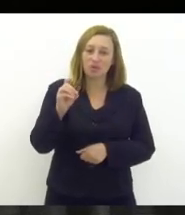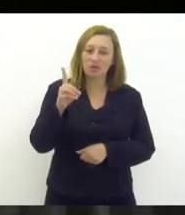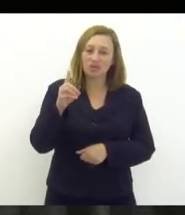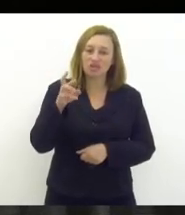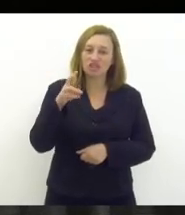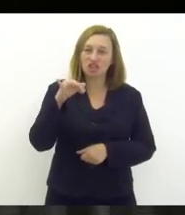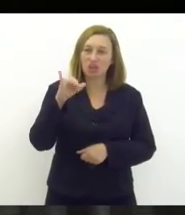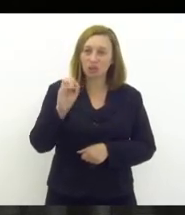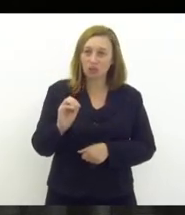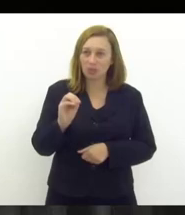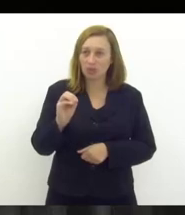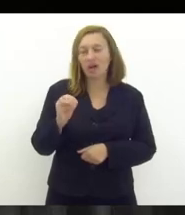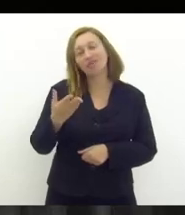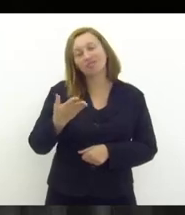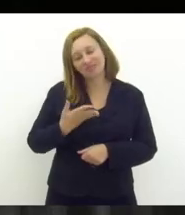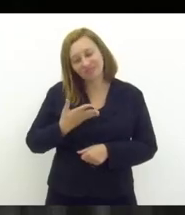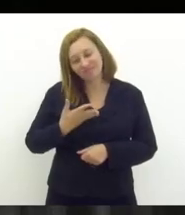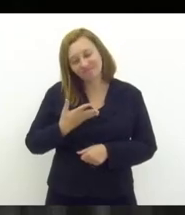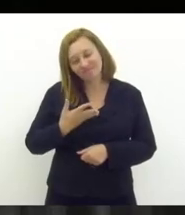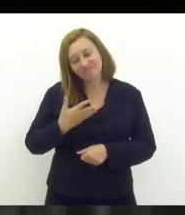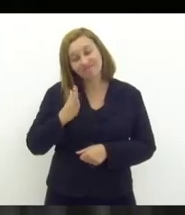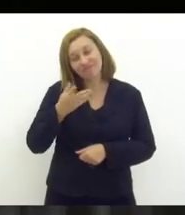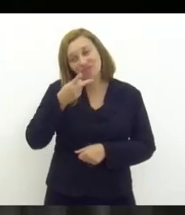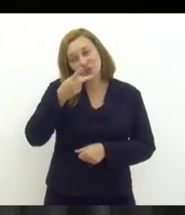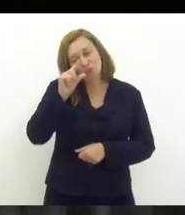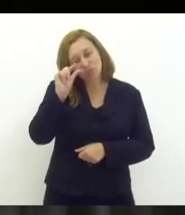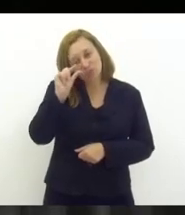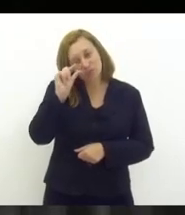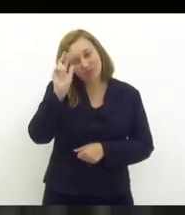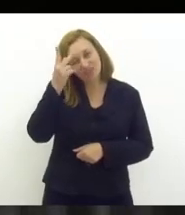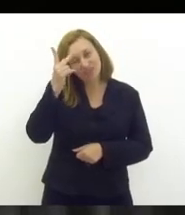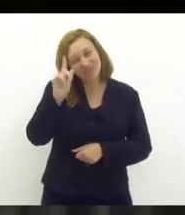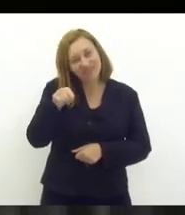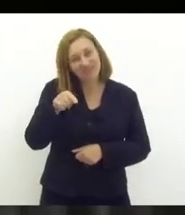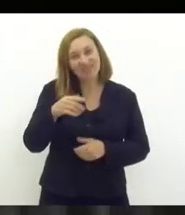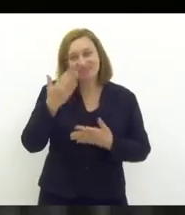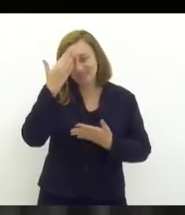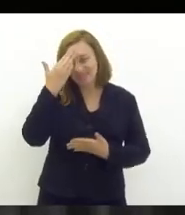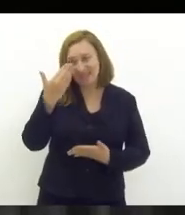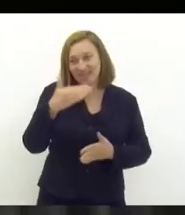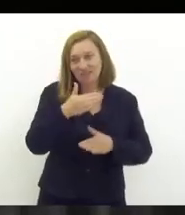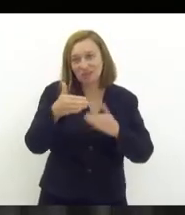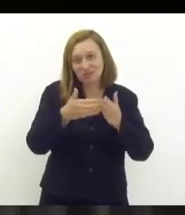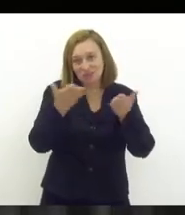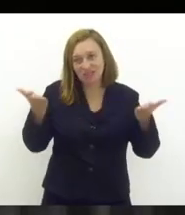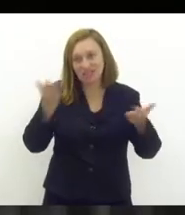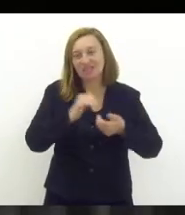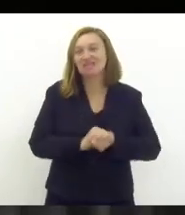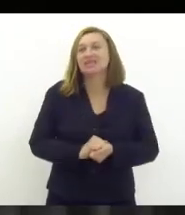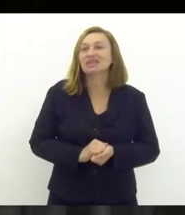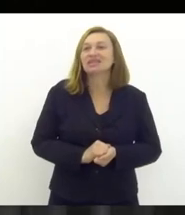amigo e que já contou um pouquinho da história né Muito obrigada a todos